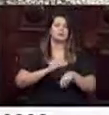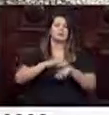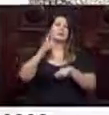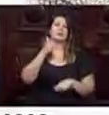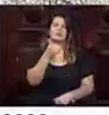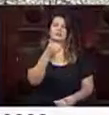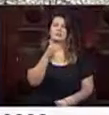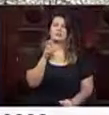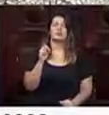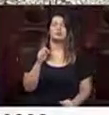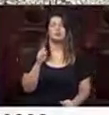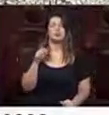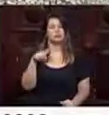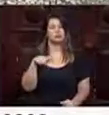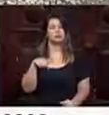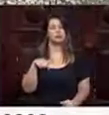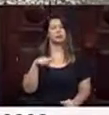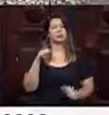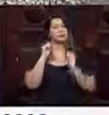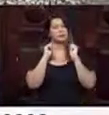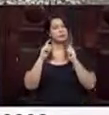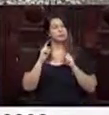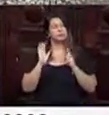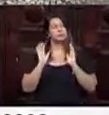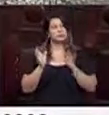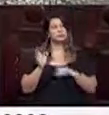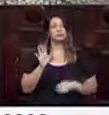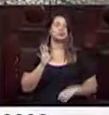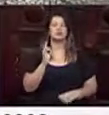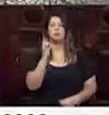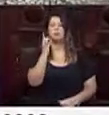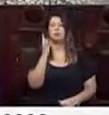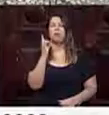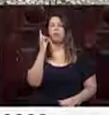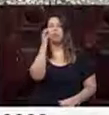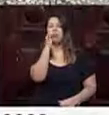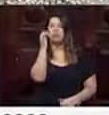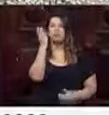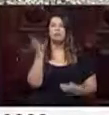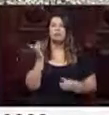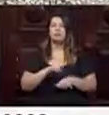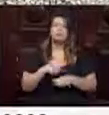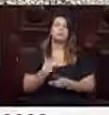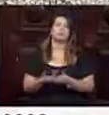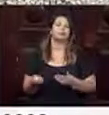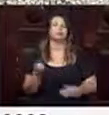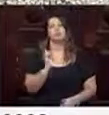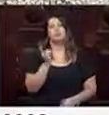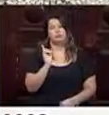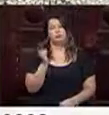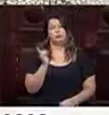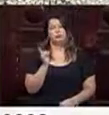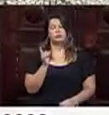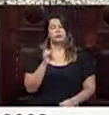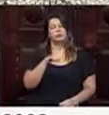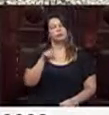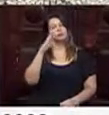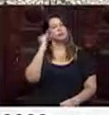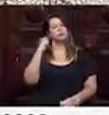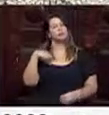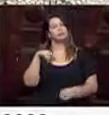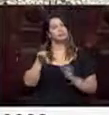inicialmente. Todas foram emendadas, modificadas, algumas modificadas depois por mim próprio. Então, não tenho nenhum tipo de vaidade a respeito